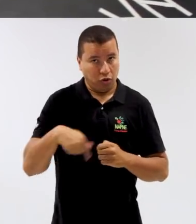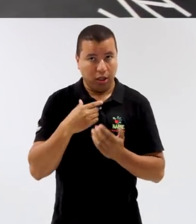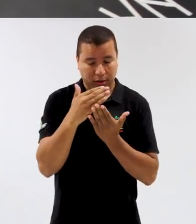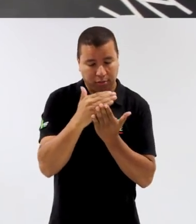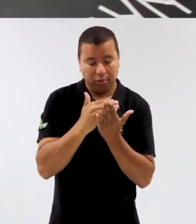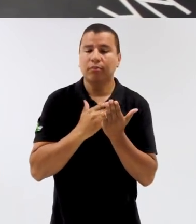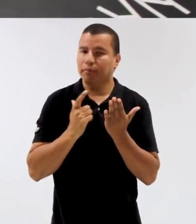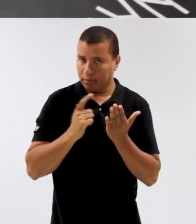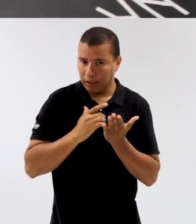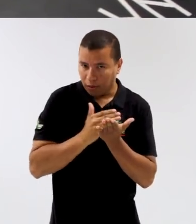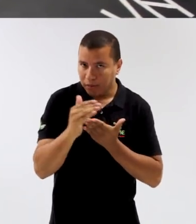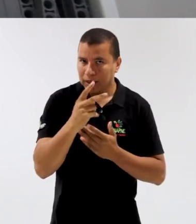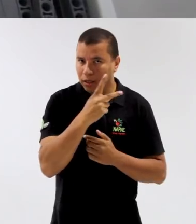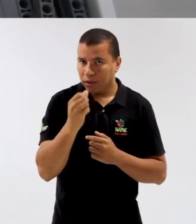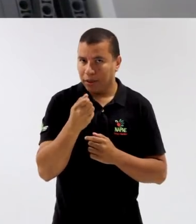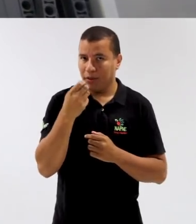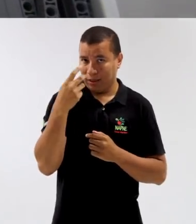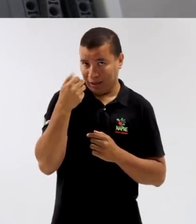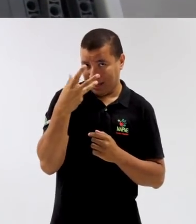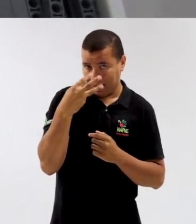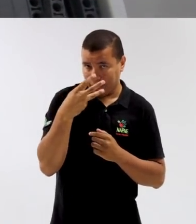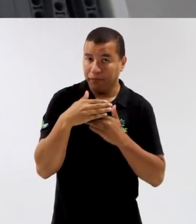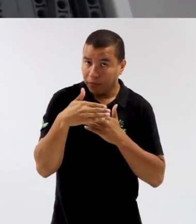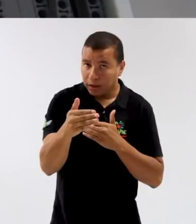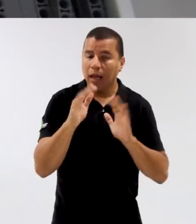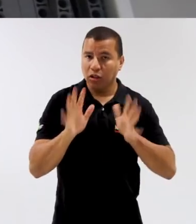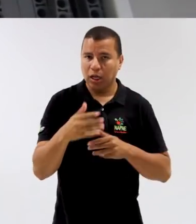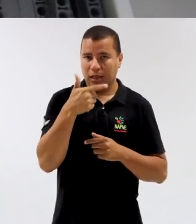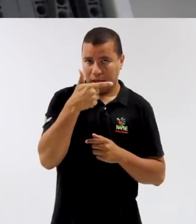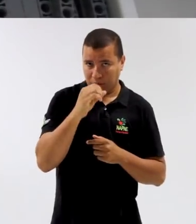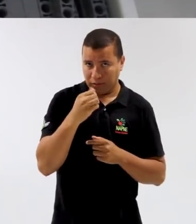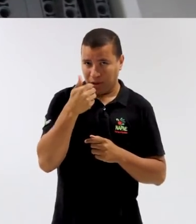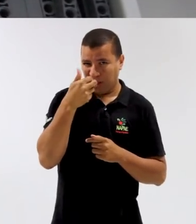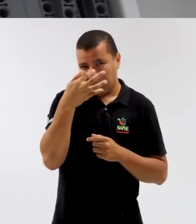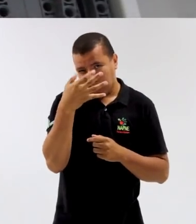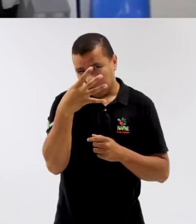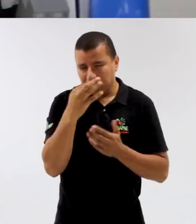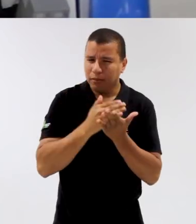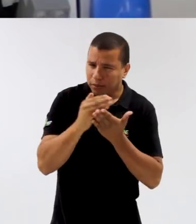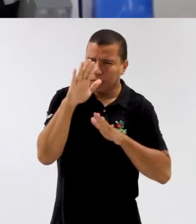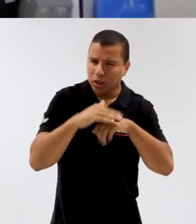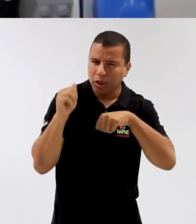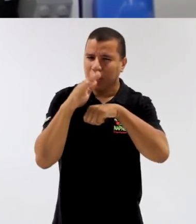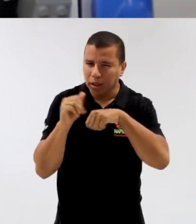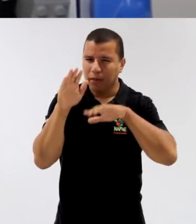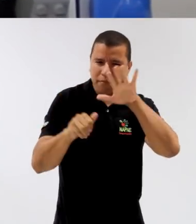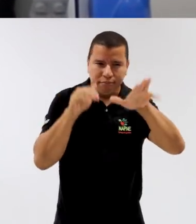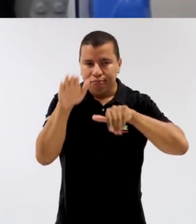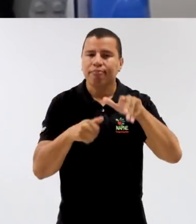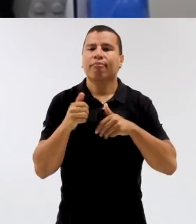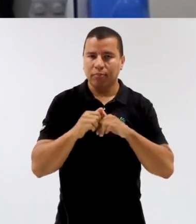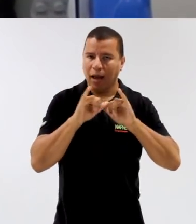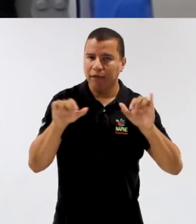robótica iniciaram em 2003 a partir de 2014 chamadas internas distribuíram recursos para que os campi pudessem